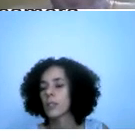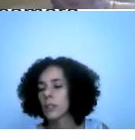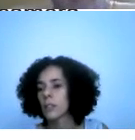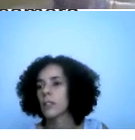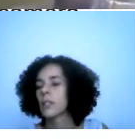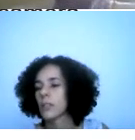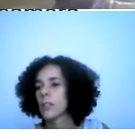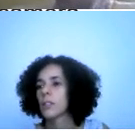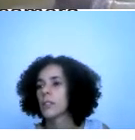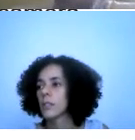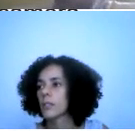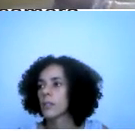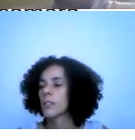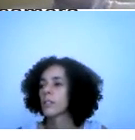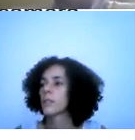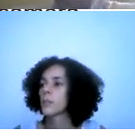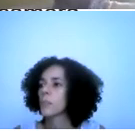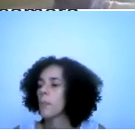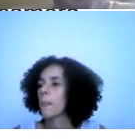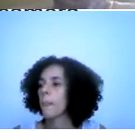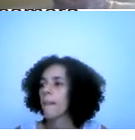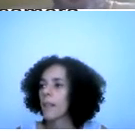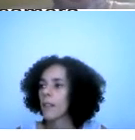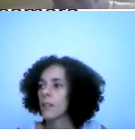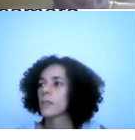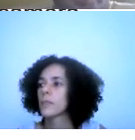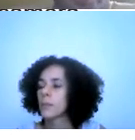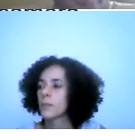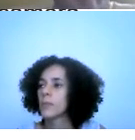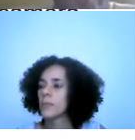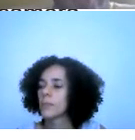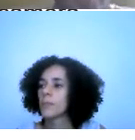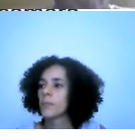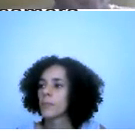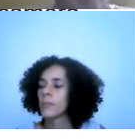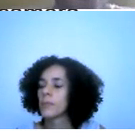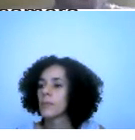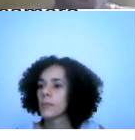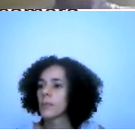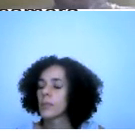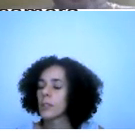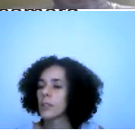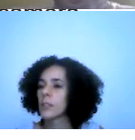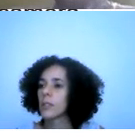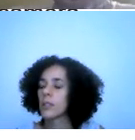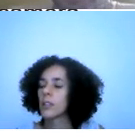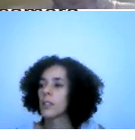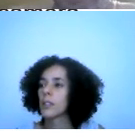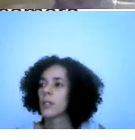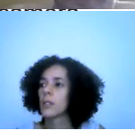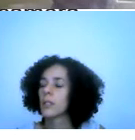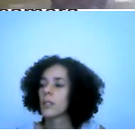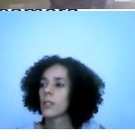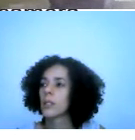que tem. A gente tem um exemplo do parque, que Marina pode até reforçar. Tem lá nos açudes